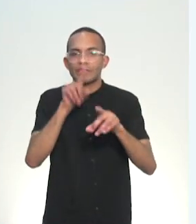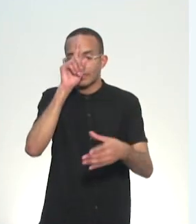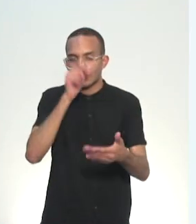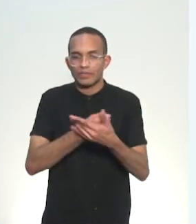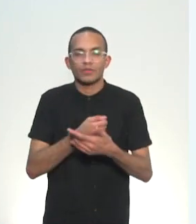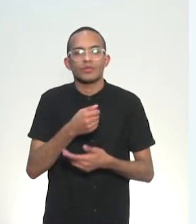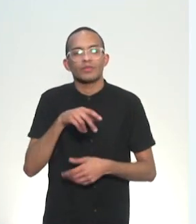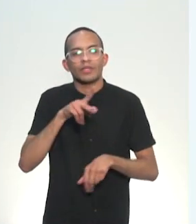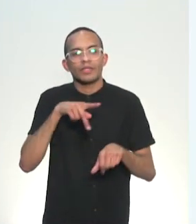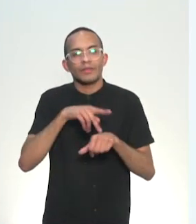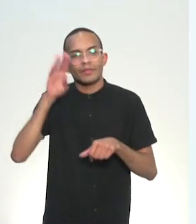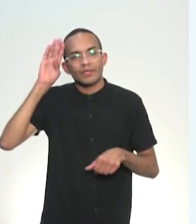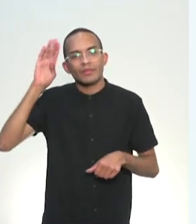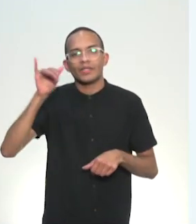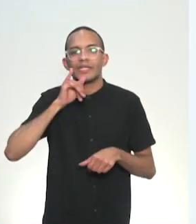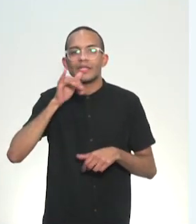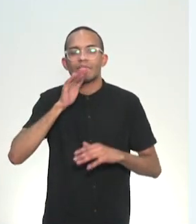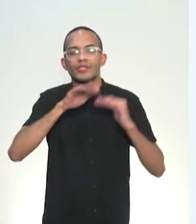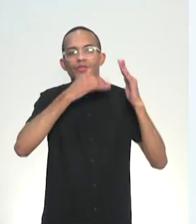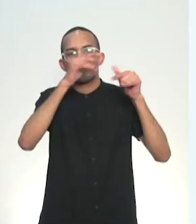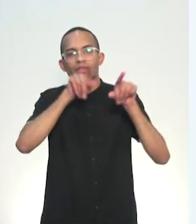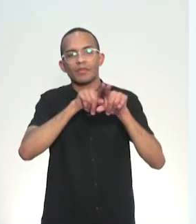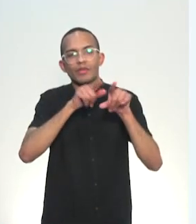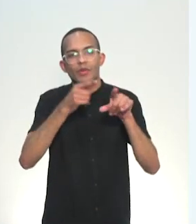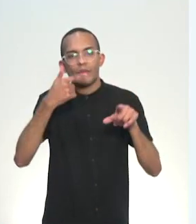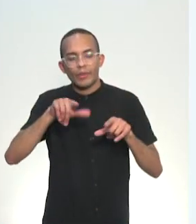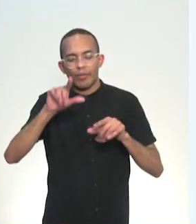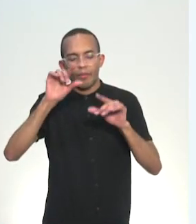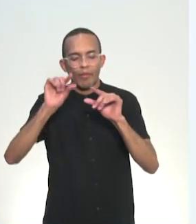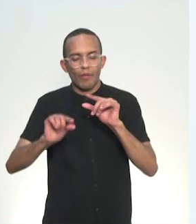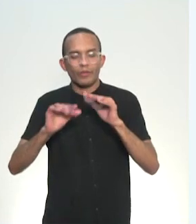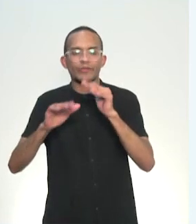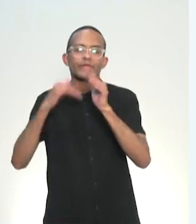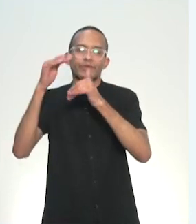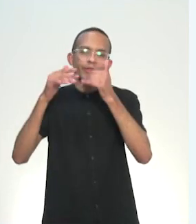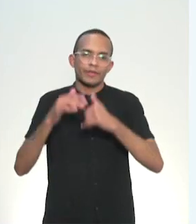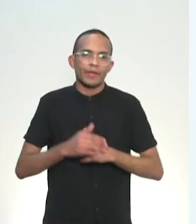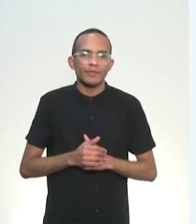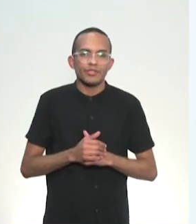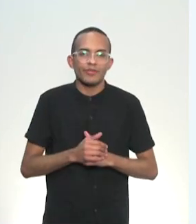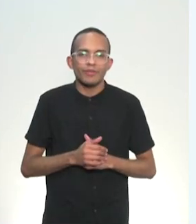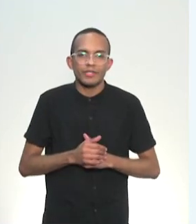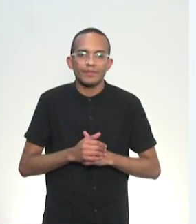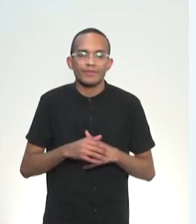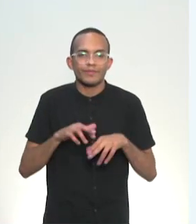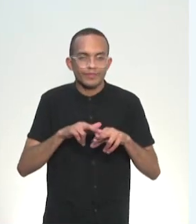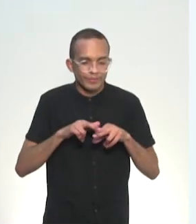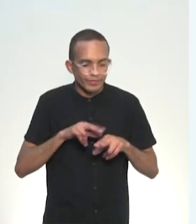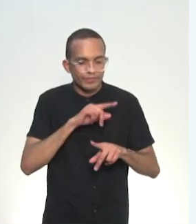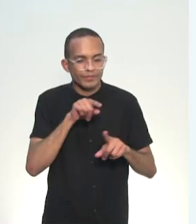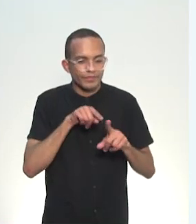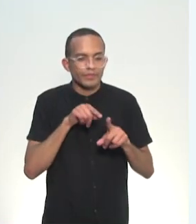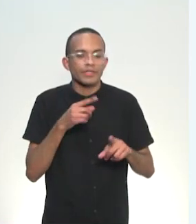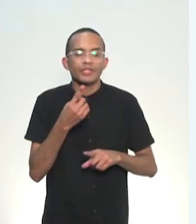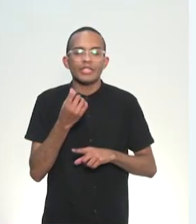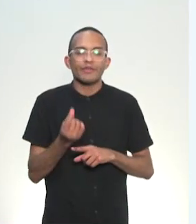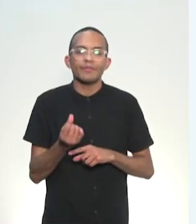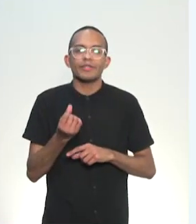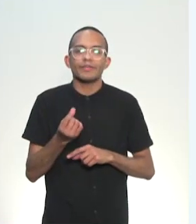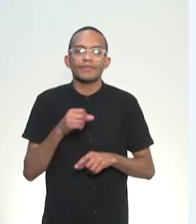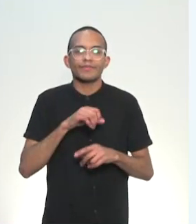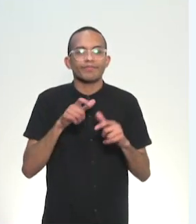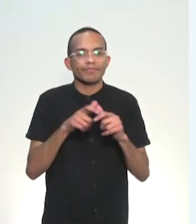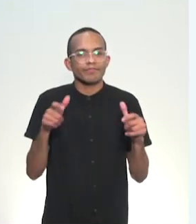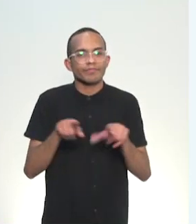países, principalmente entre os desenvolvidos e os de menor desenvolvimento relativo. Portanto, o ODS 16 também almeja ampliar